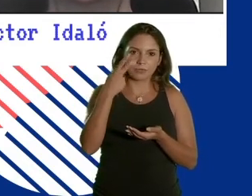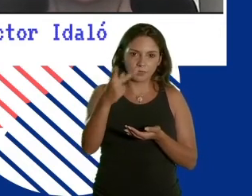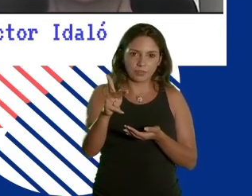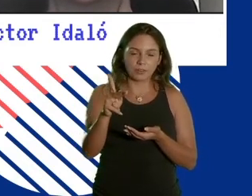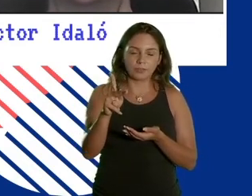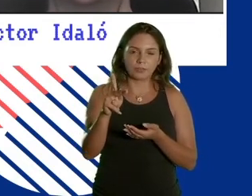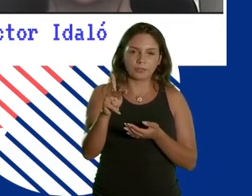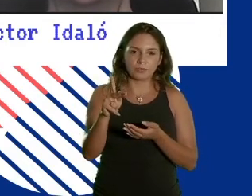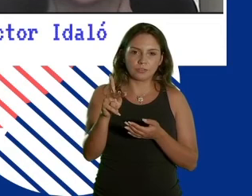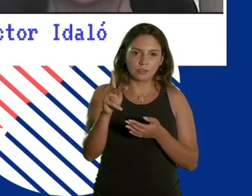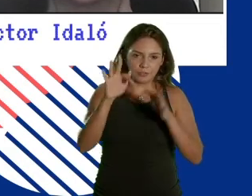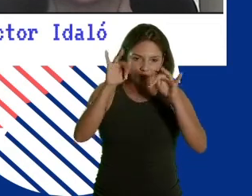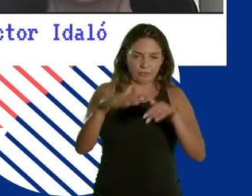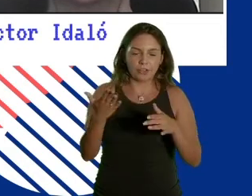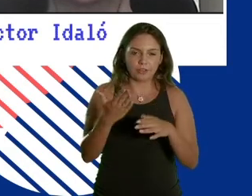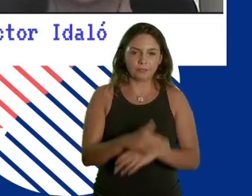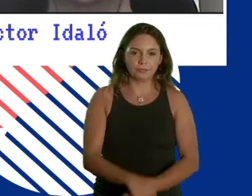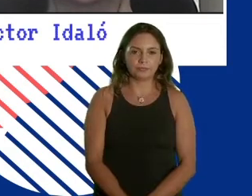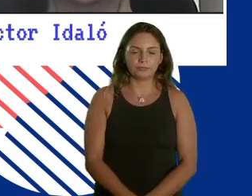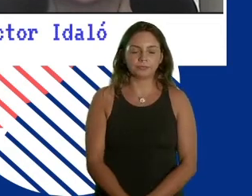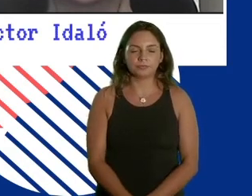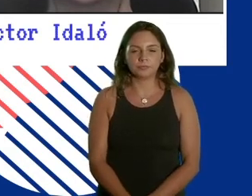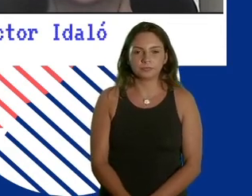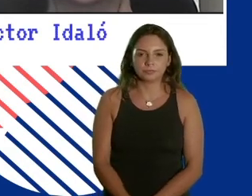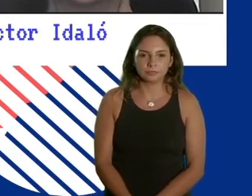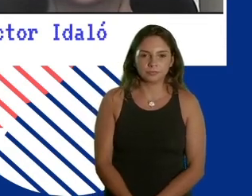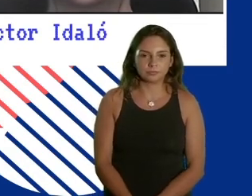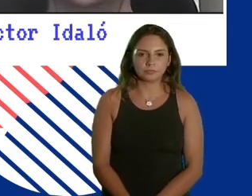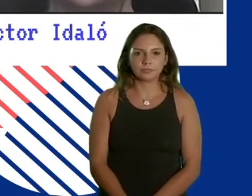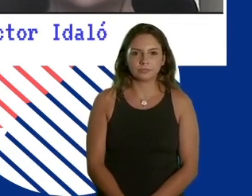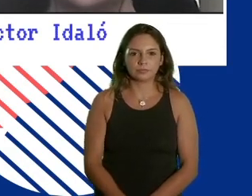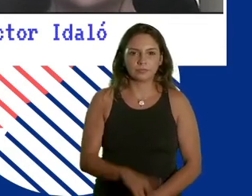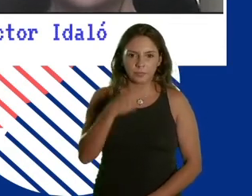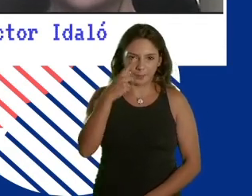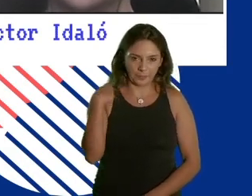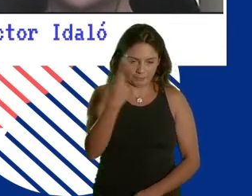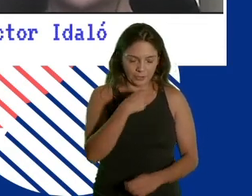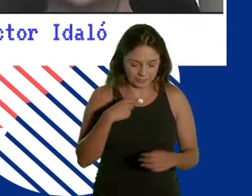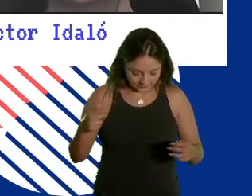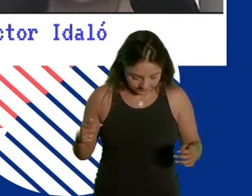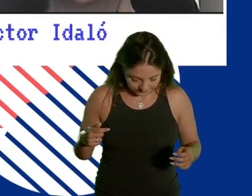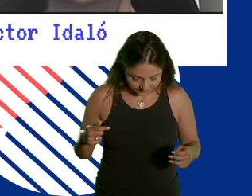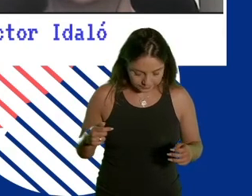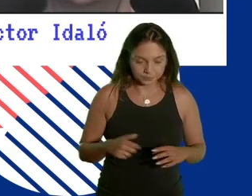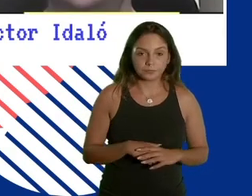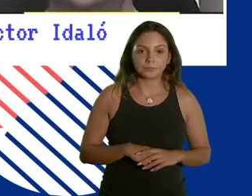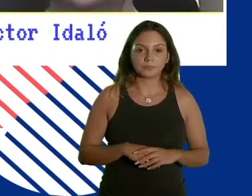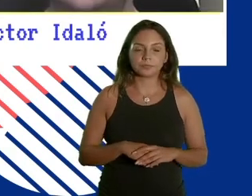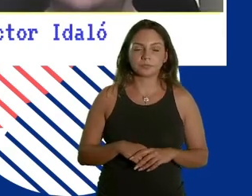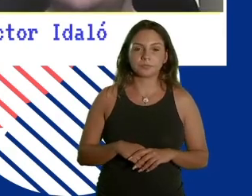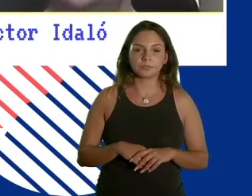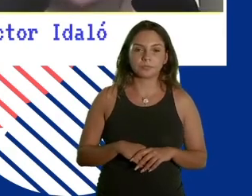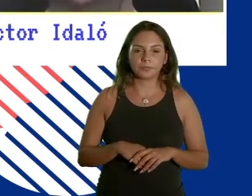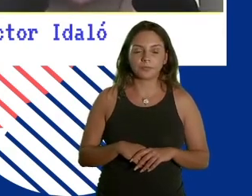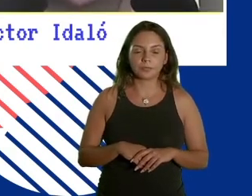suas considerações finais. João Vitor, o que mais você tem para nos dizer? Bom,